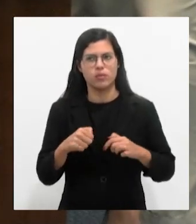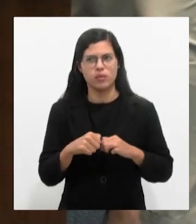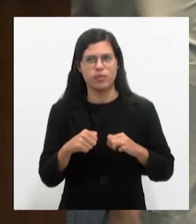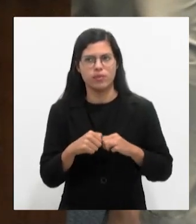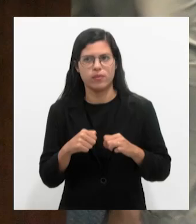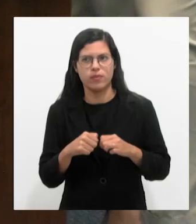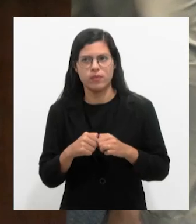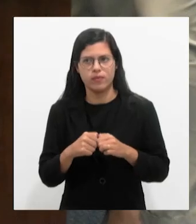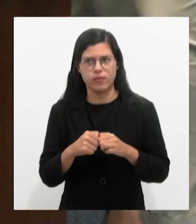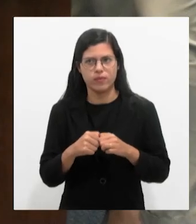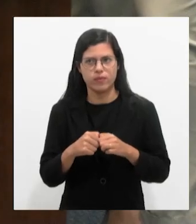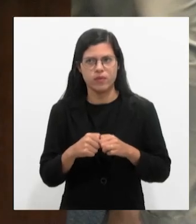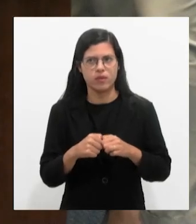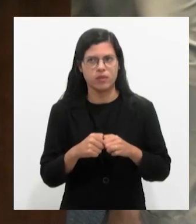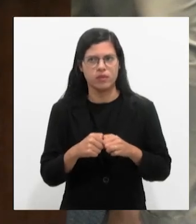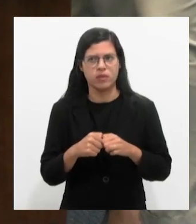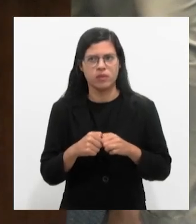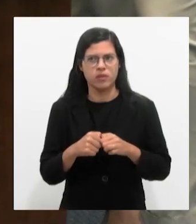as